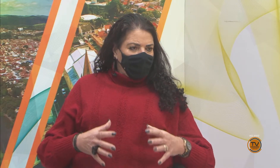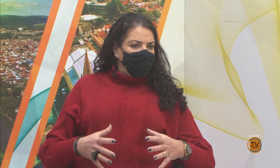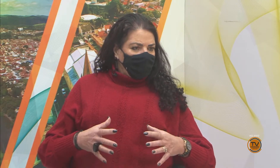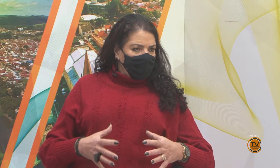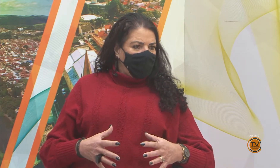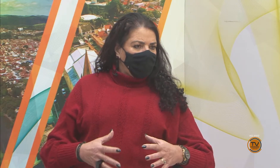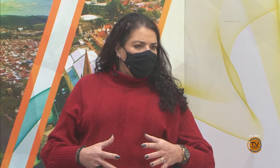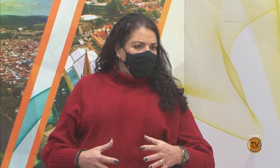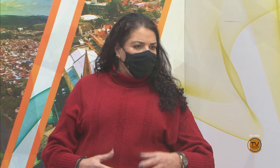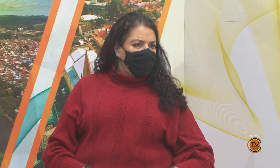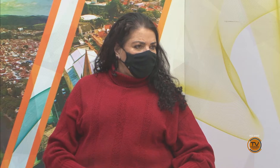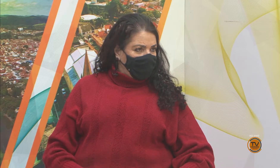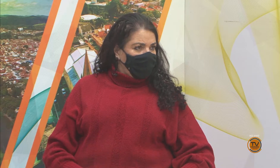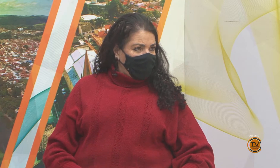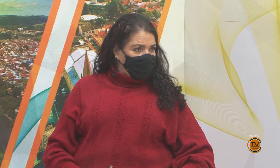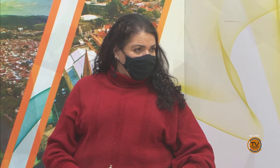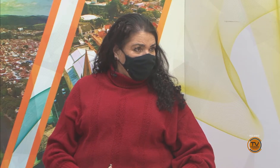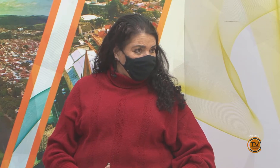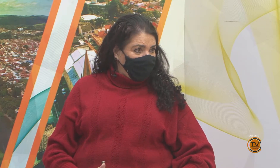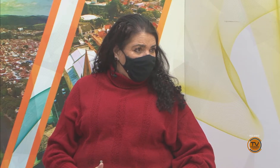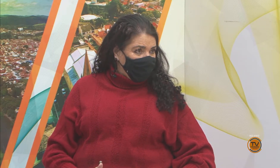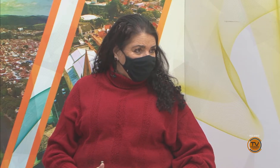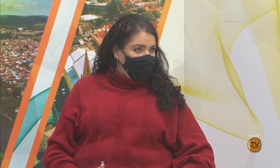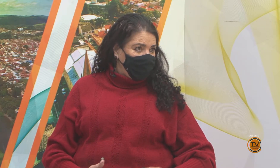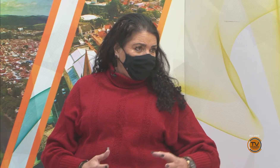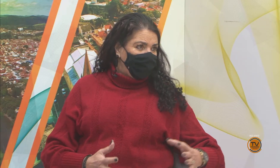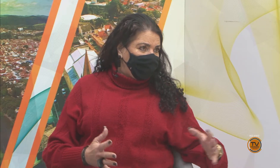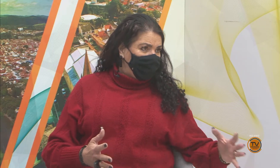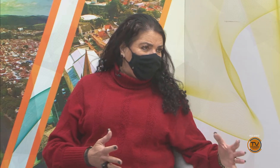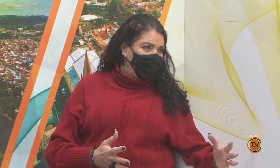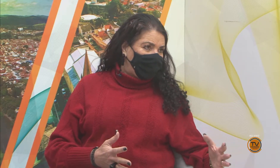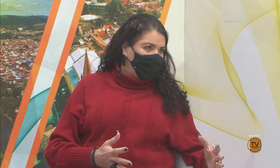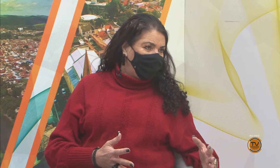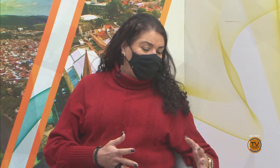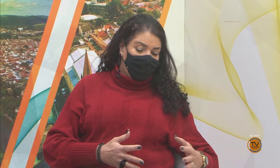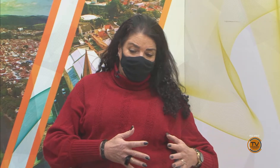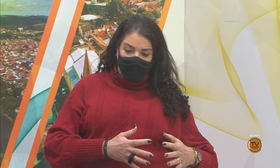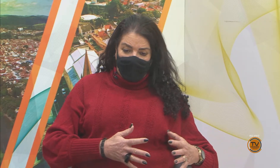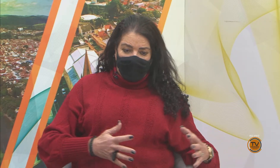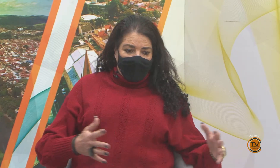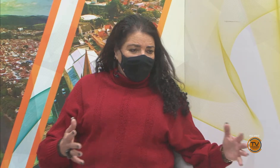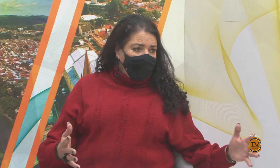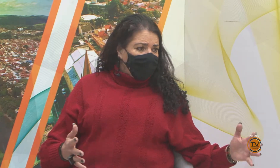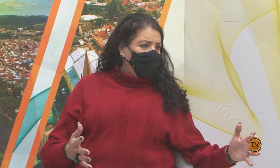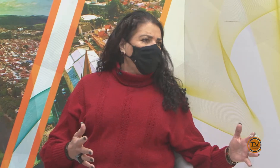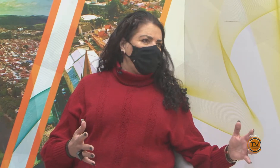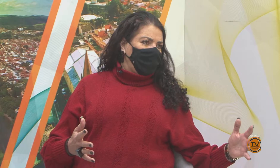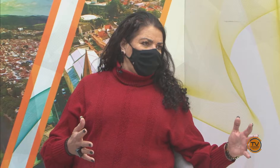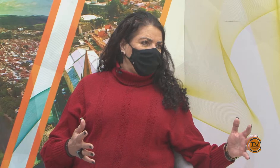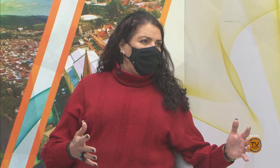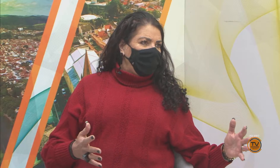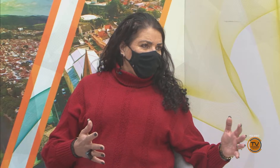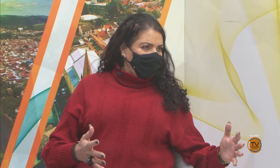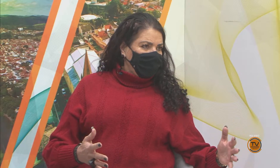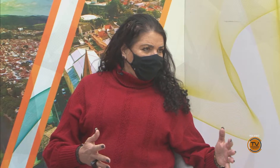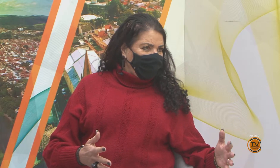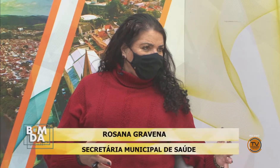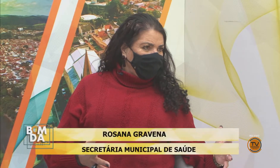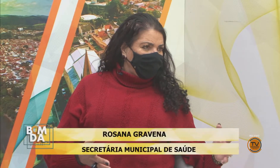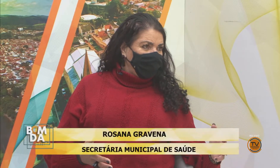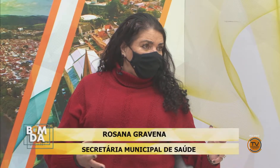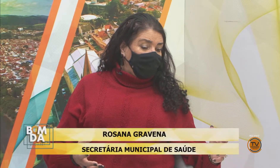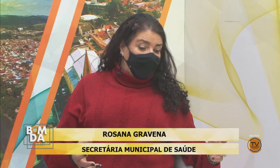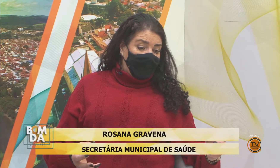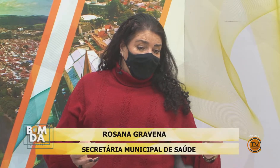um acaba olhando um pouco mais do seu, a sua área. Né? Você pega a educação, por exemplo, ela é monstra, né? Ela também